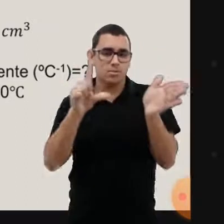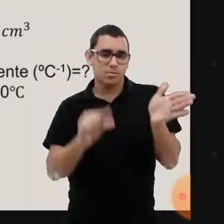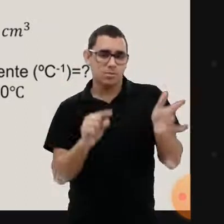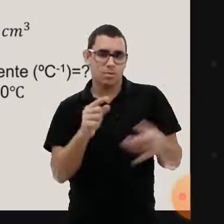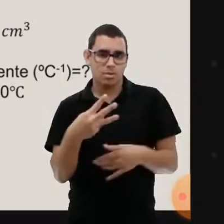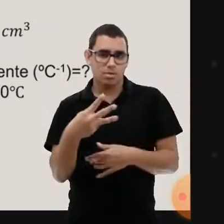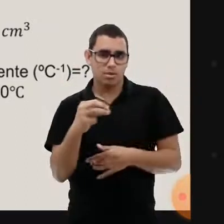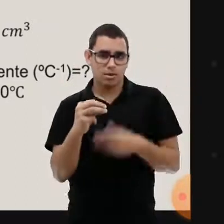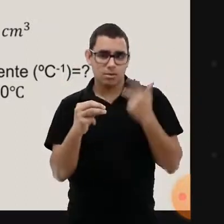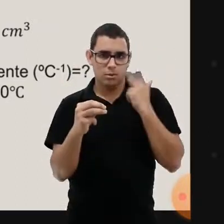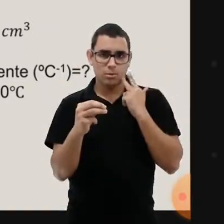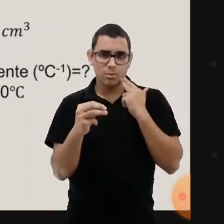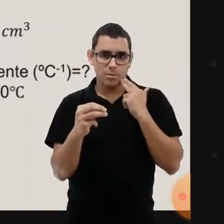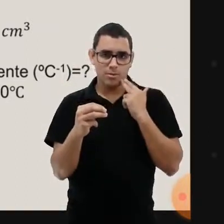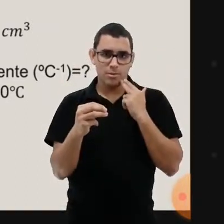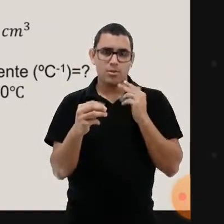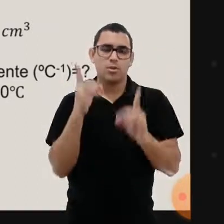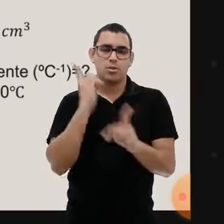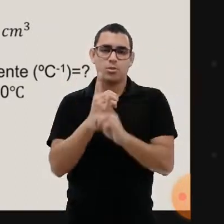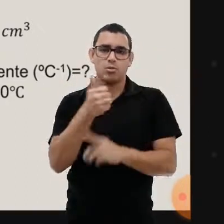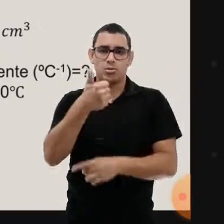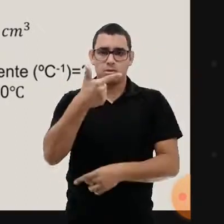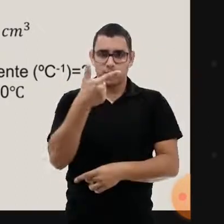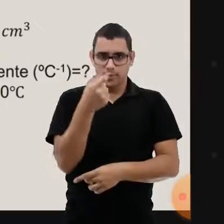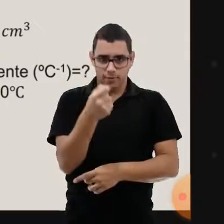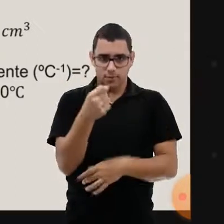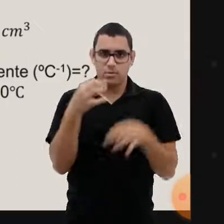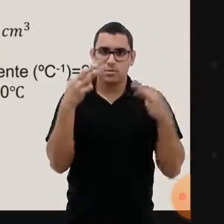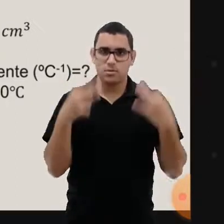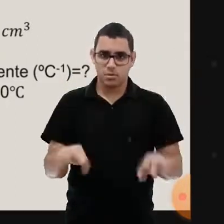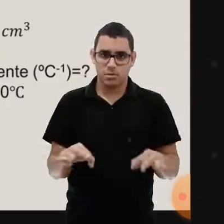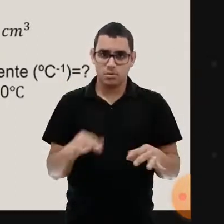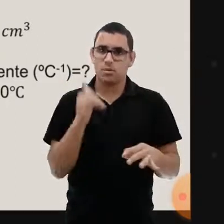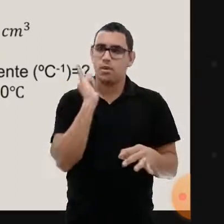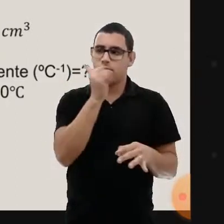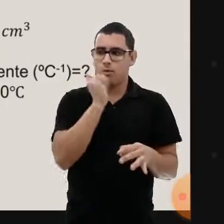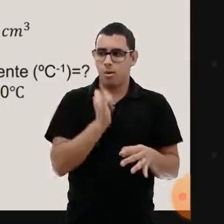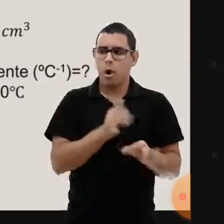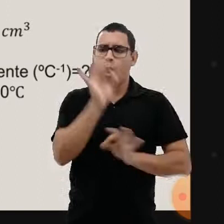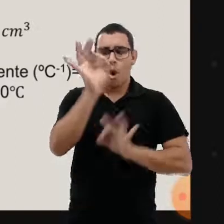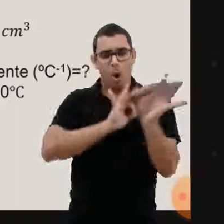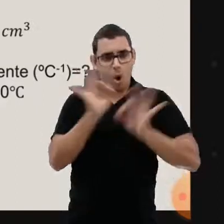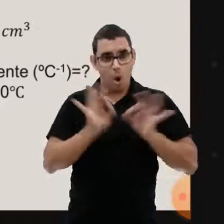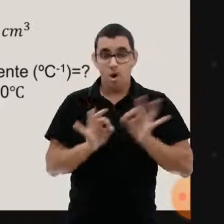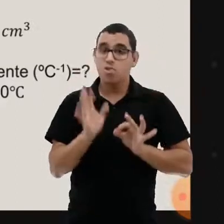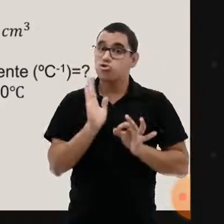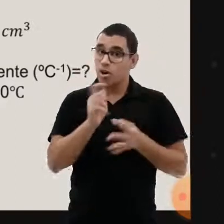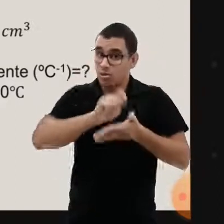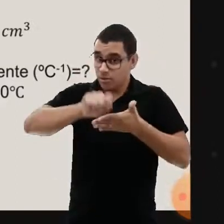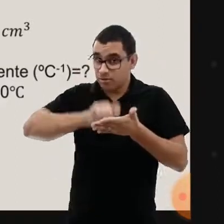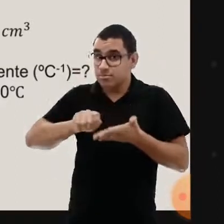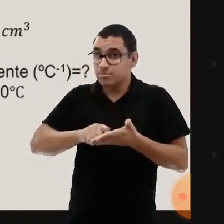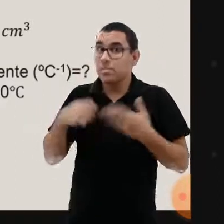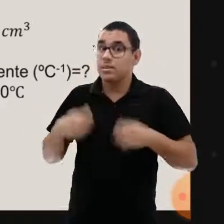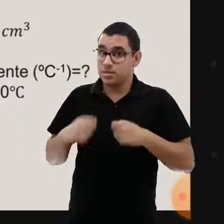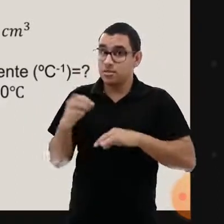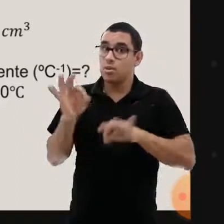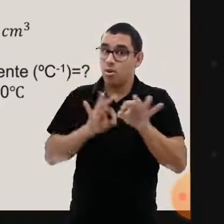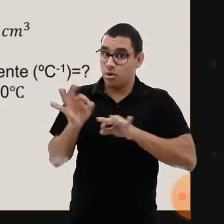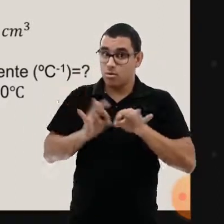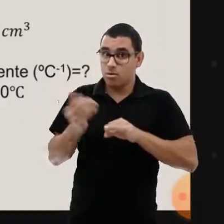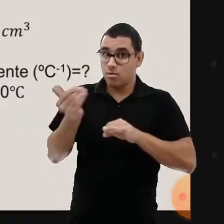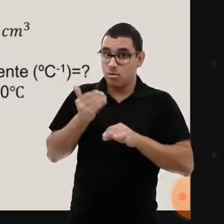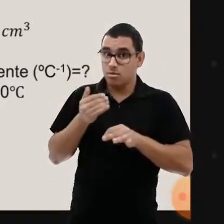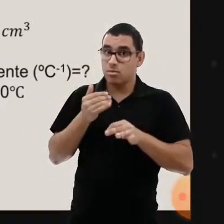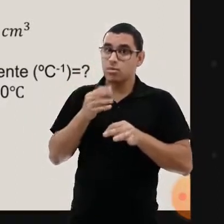que equivale a 120 graus Celsius. Então, as informações foram organizadas e agora